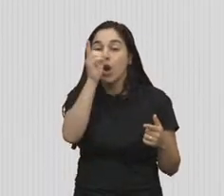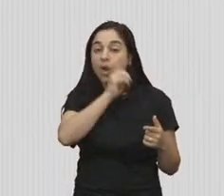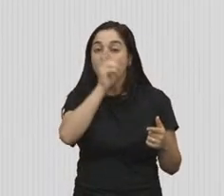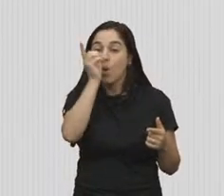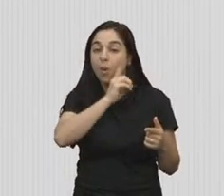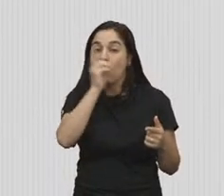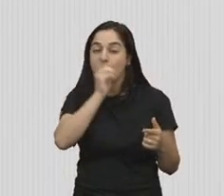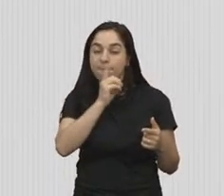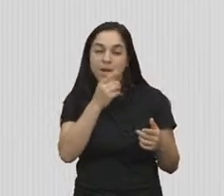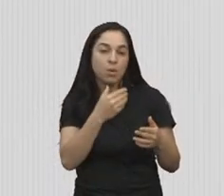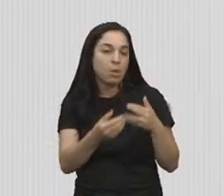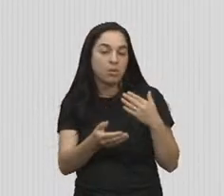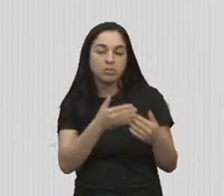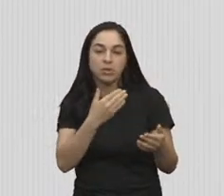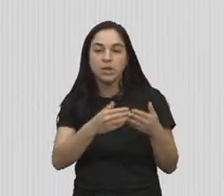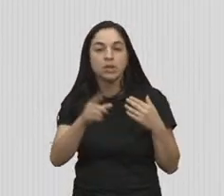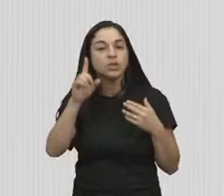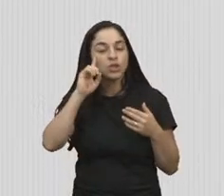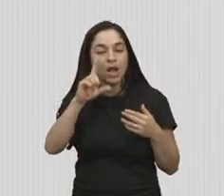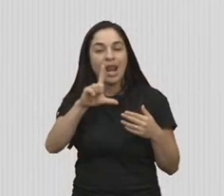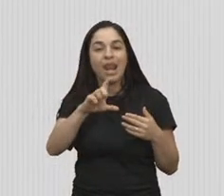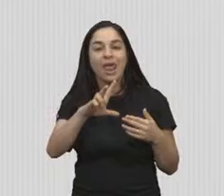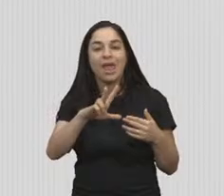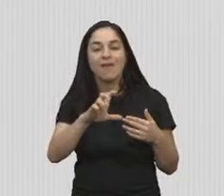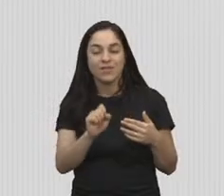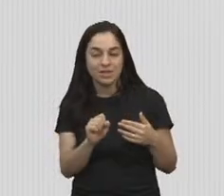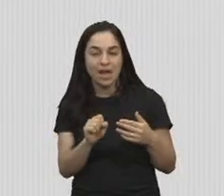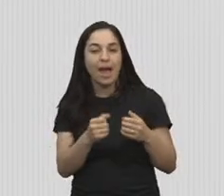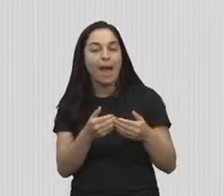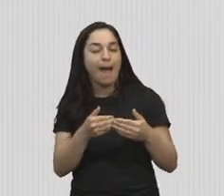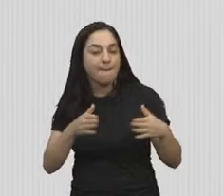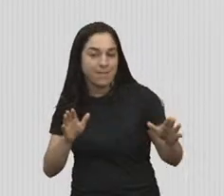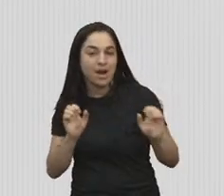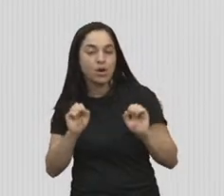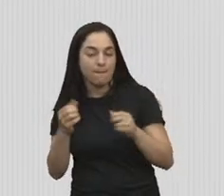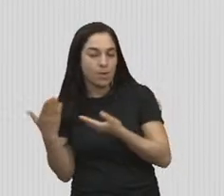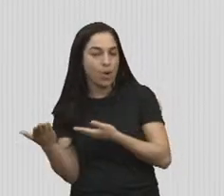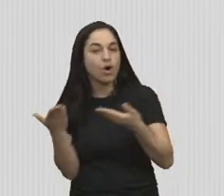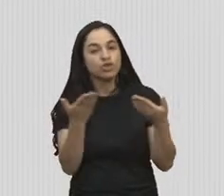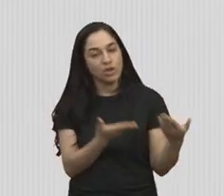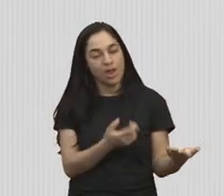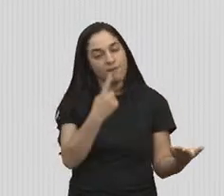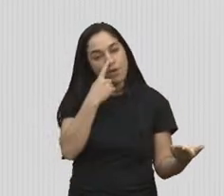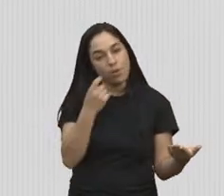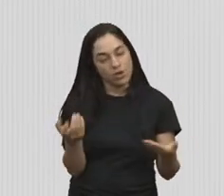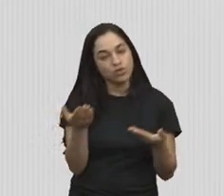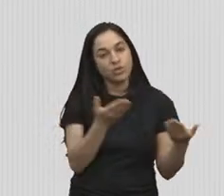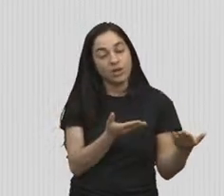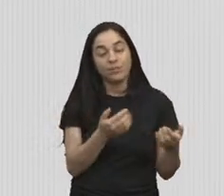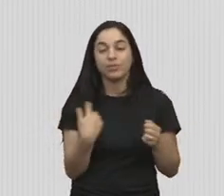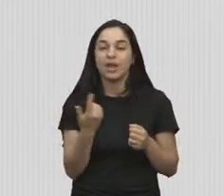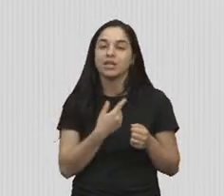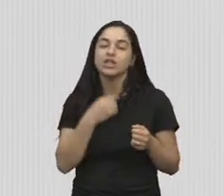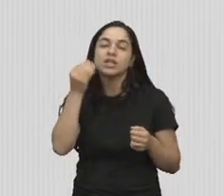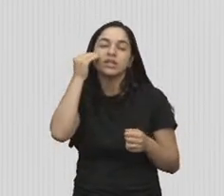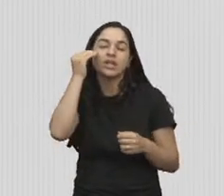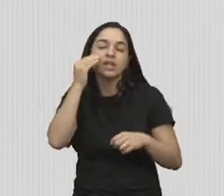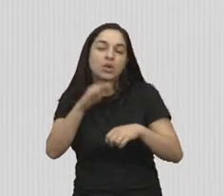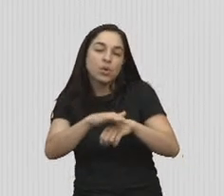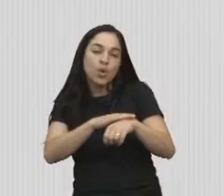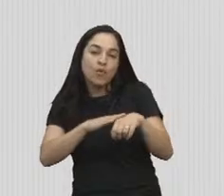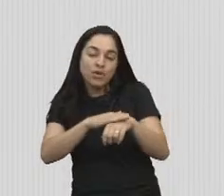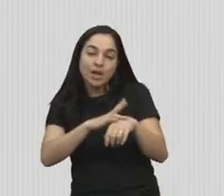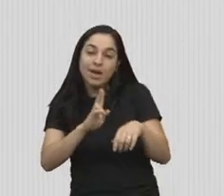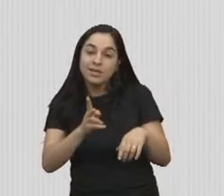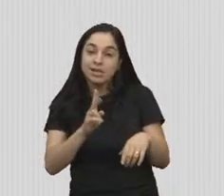domingos, inclusive nos sábados, que os leves da prefeitura eles são abertos para receber os resíduos. E a gente tenta sempre conversar isso com a pessoa